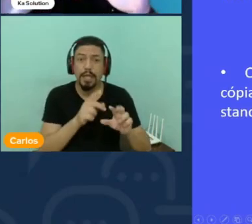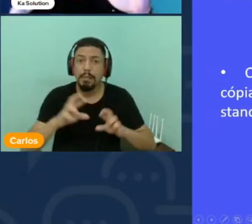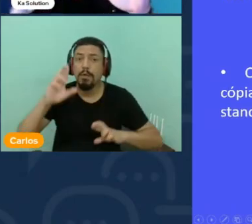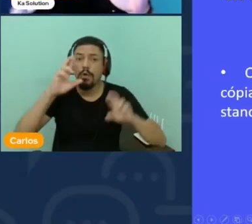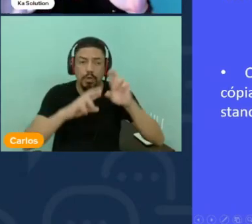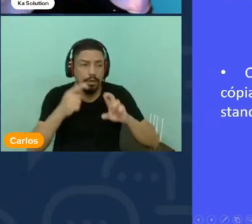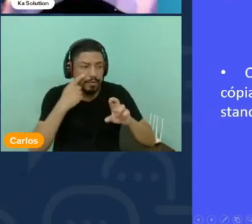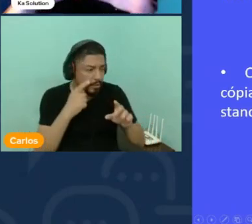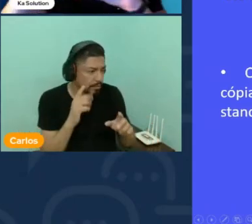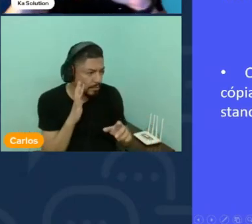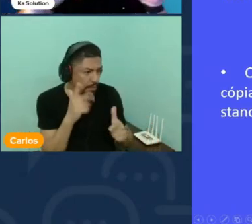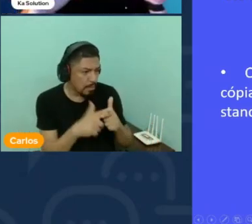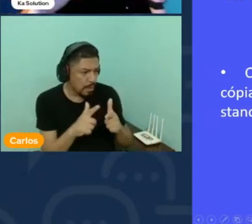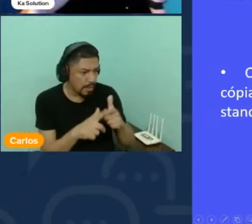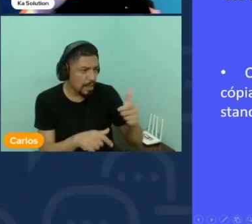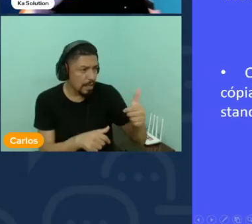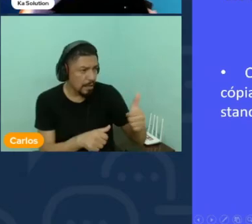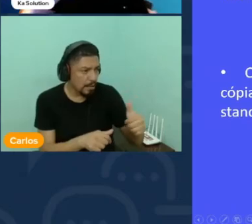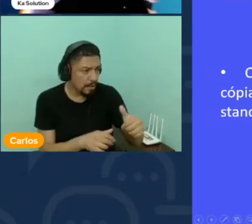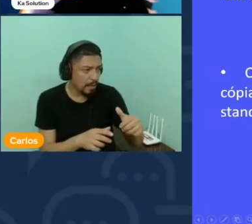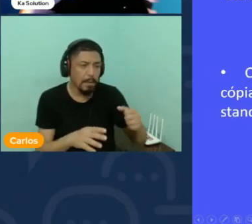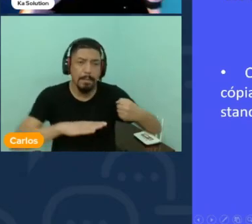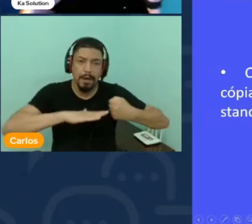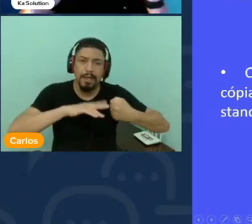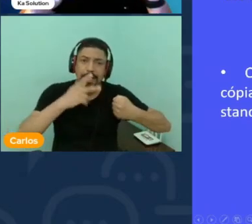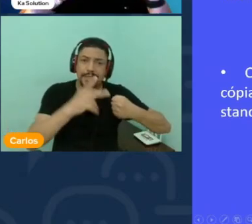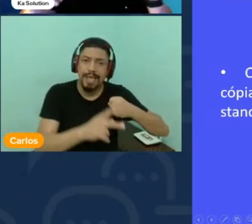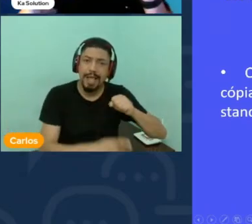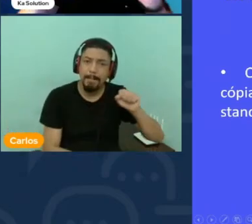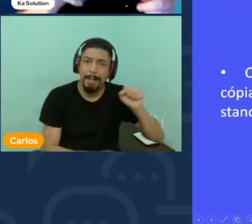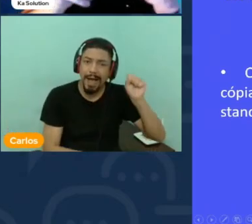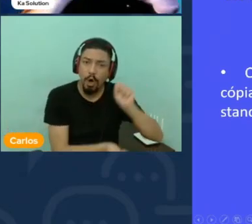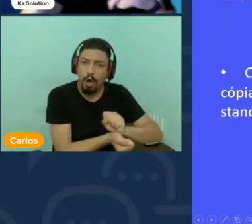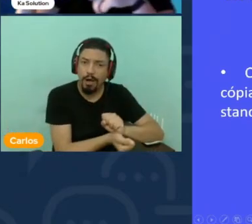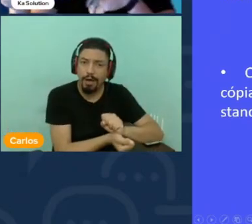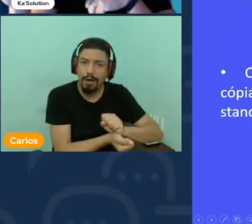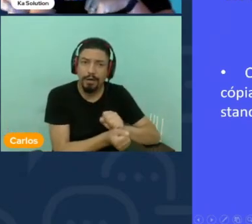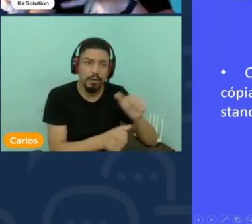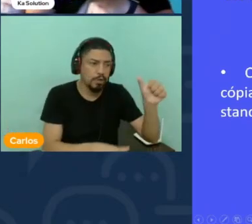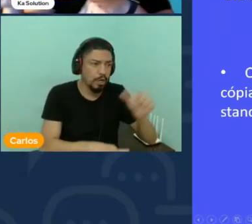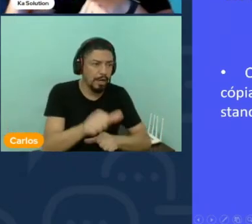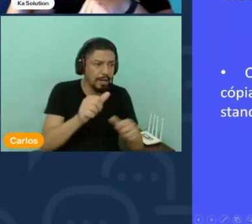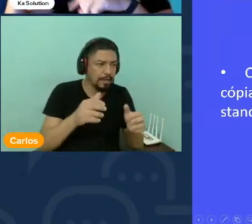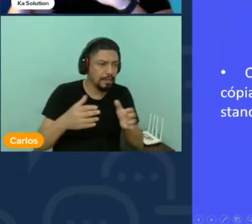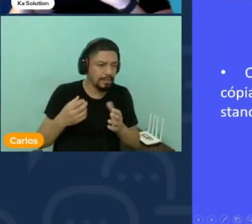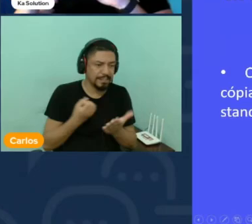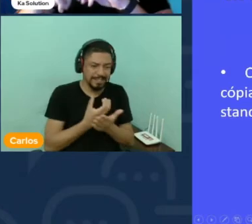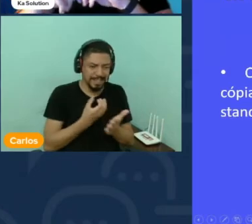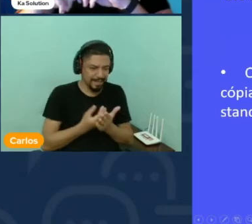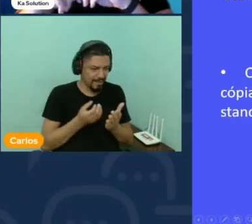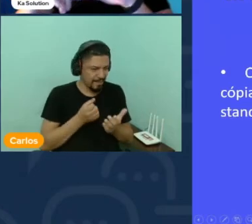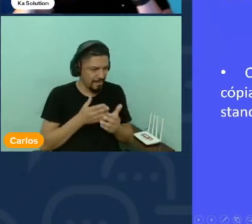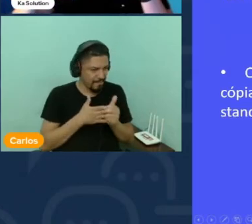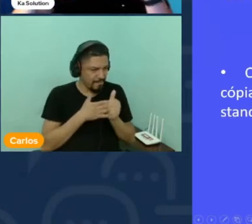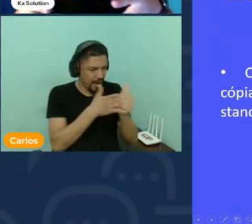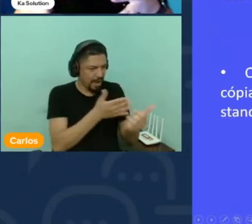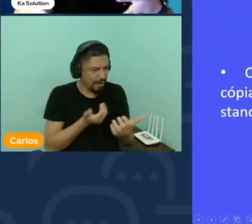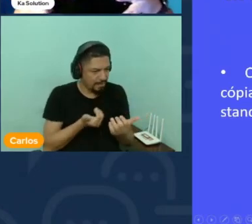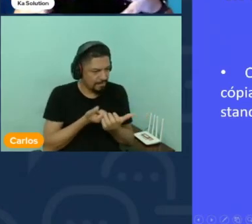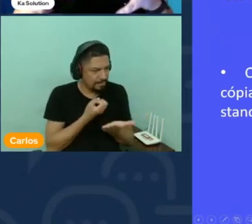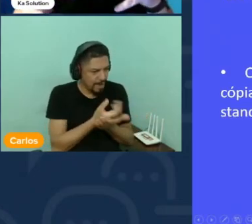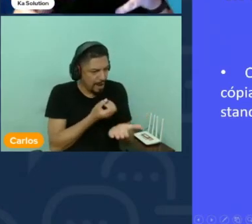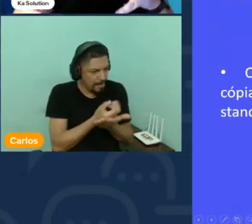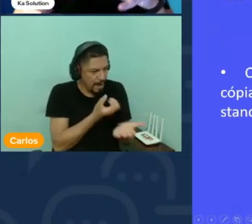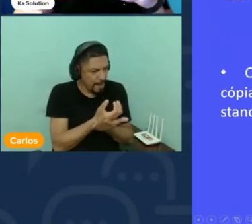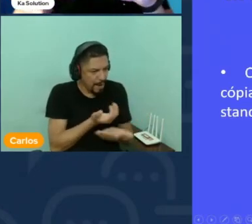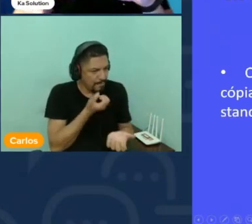assim, epa, o banco de dados do Leandro parou de funcionar. Vira o banco de dados dele para a instância em standby, promove